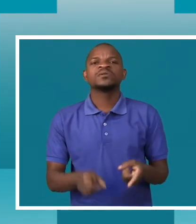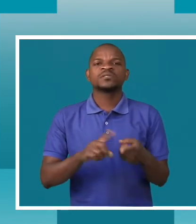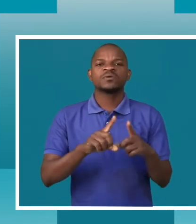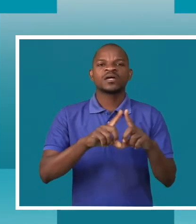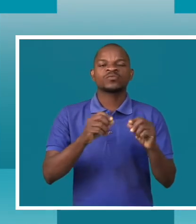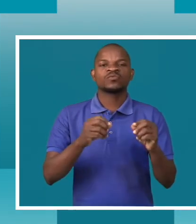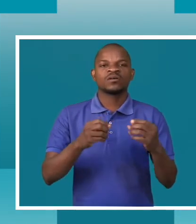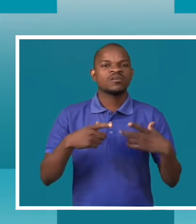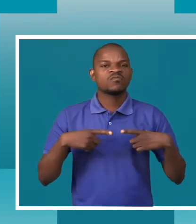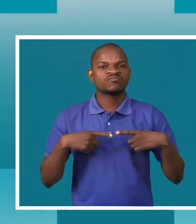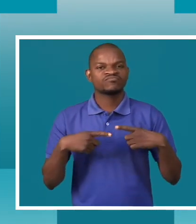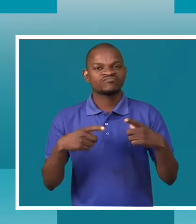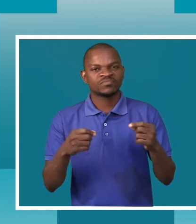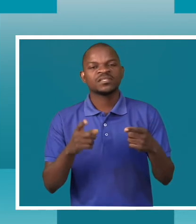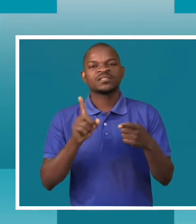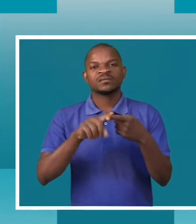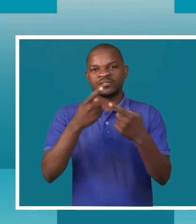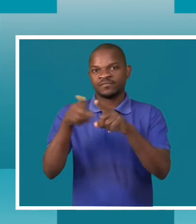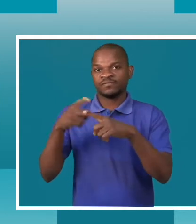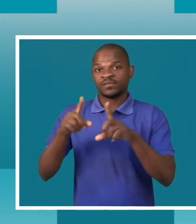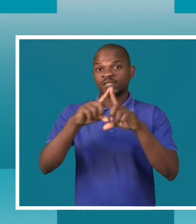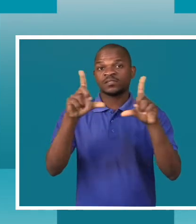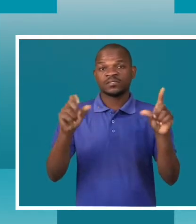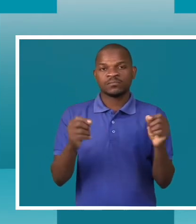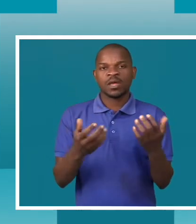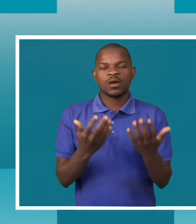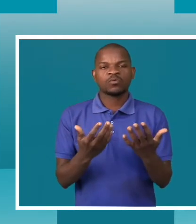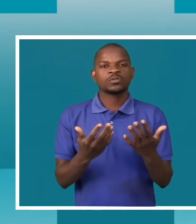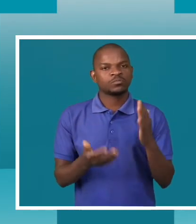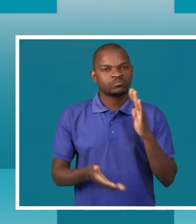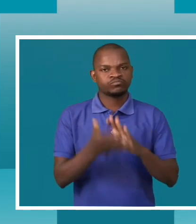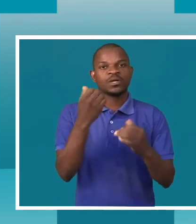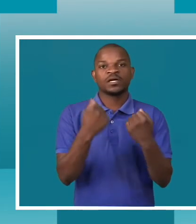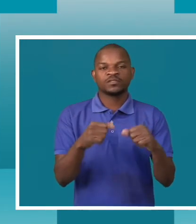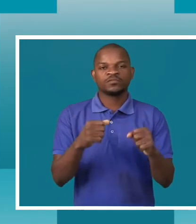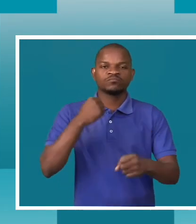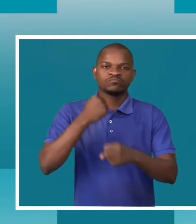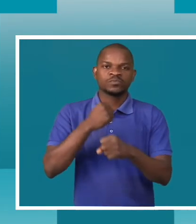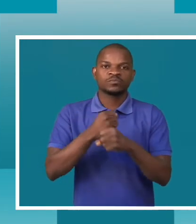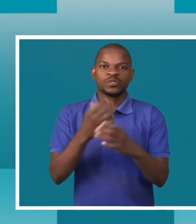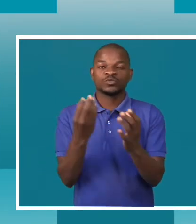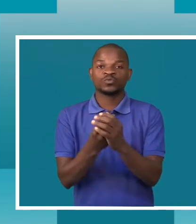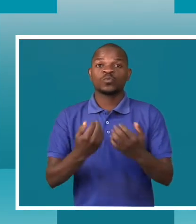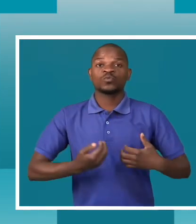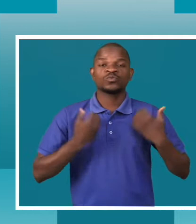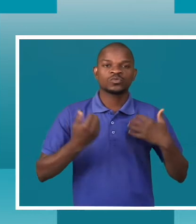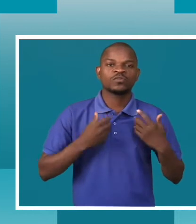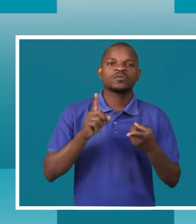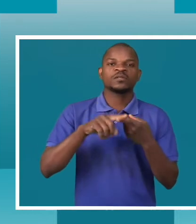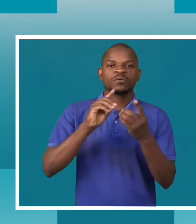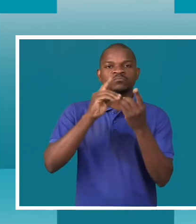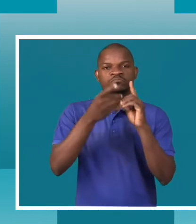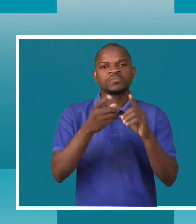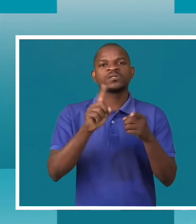o prazer e muitos outros demais temas. Hoje em dia sou ativista. Tenho trabalhado com jovens,